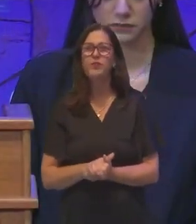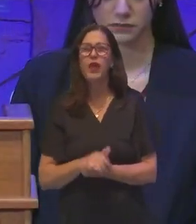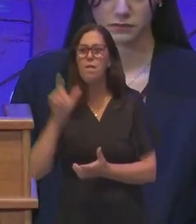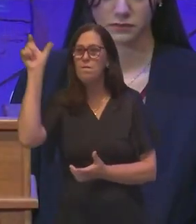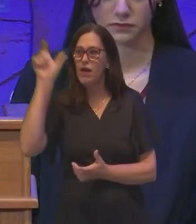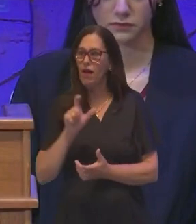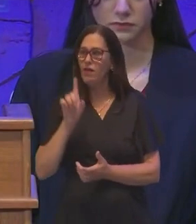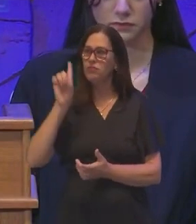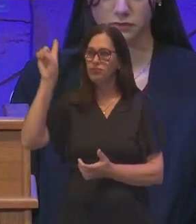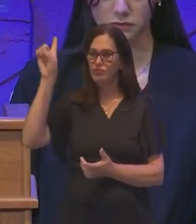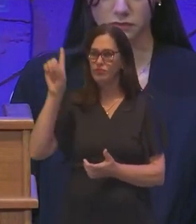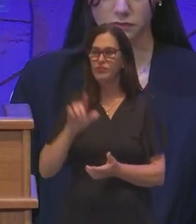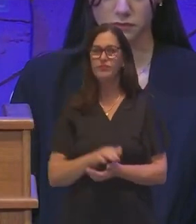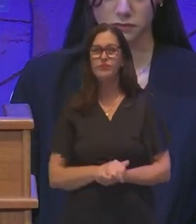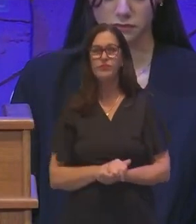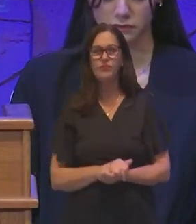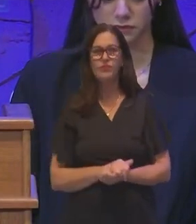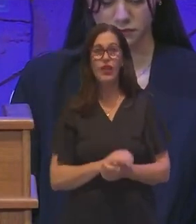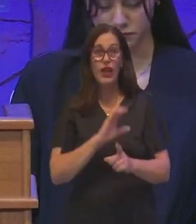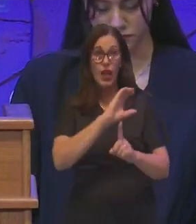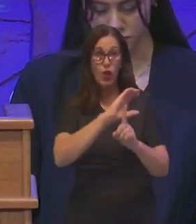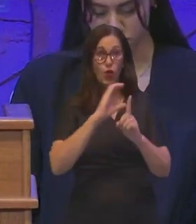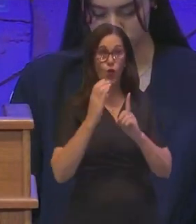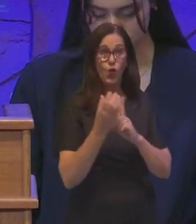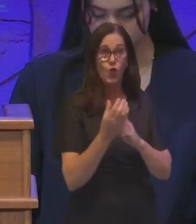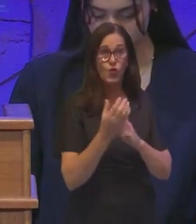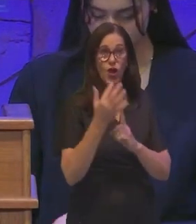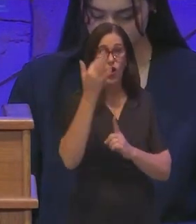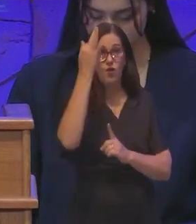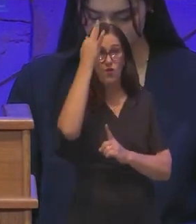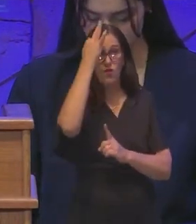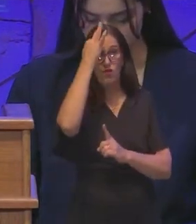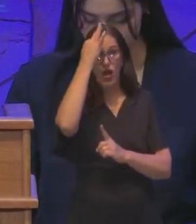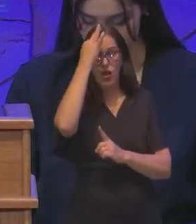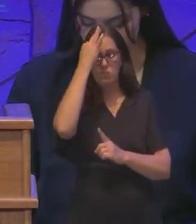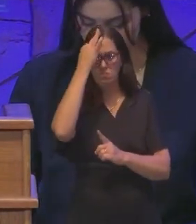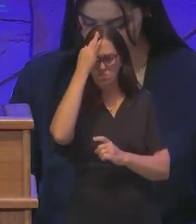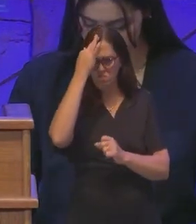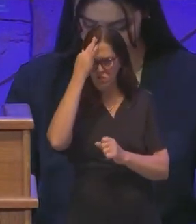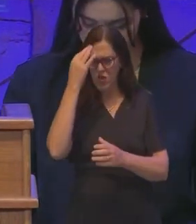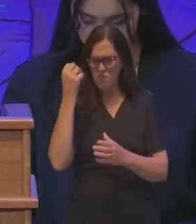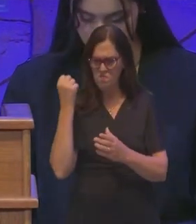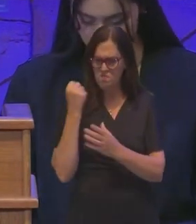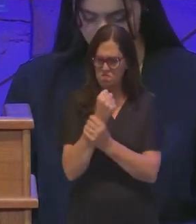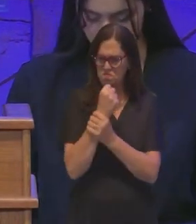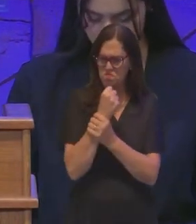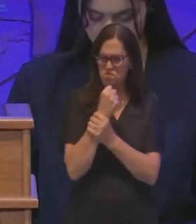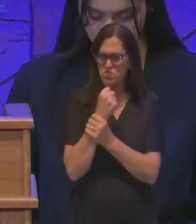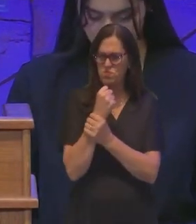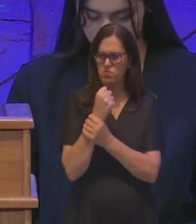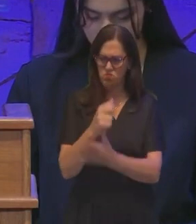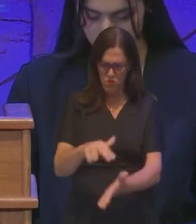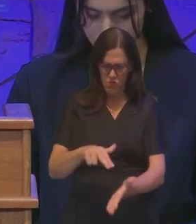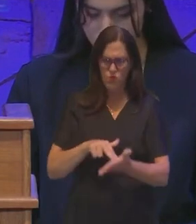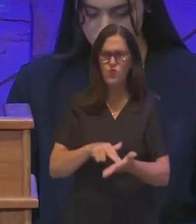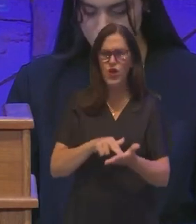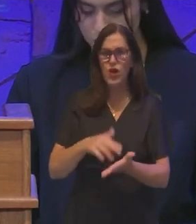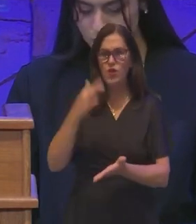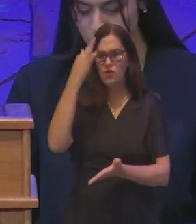Deus. Aquela comunidade tinha uma fé sólida, uma fé que se